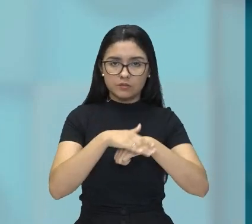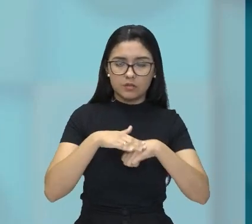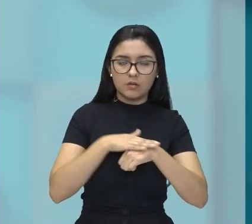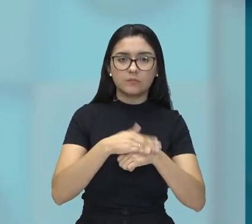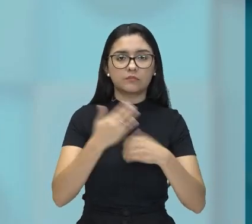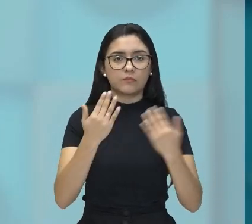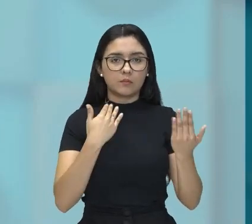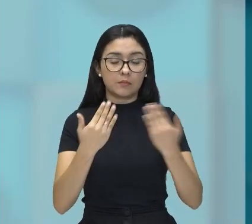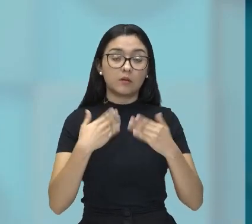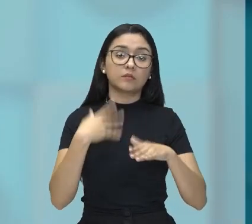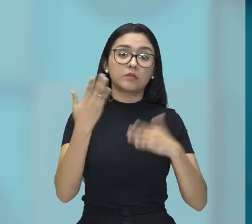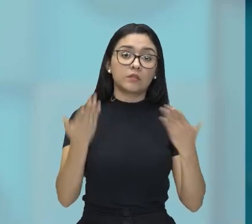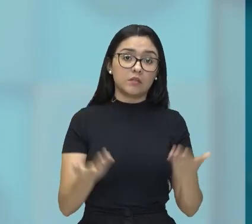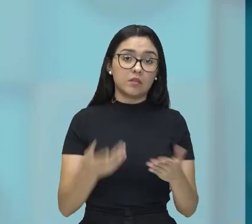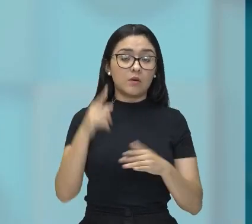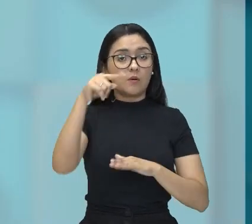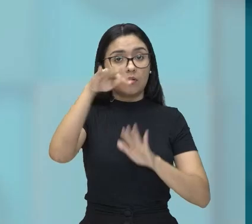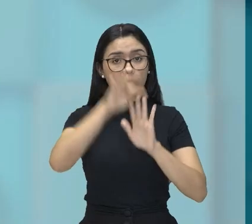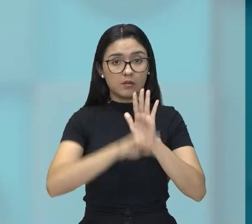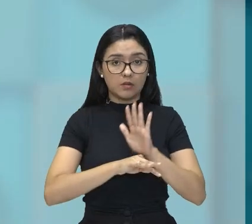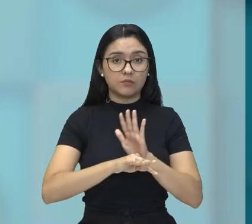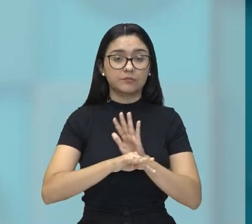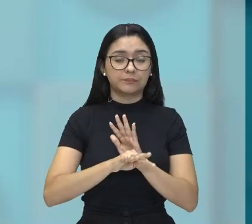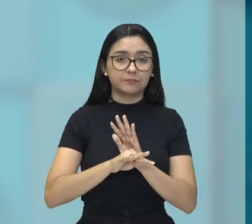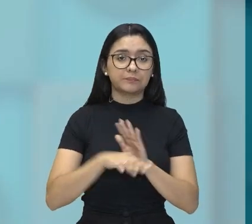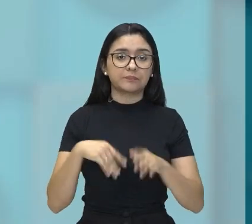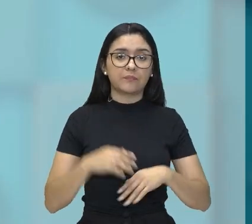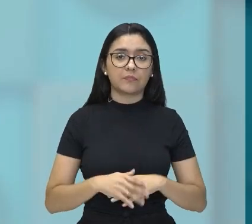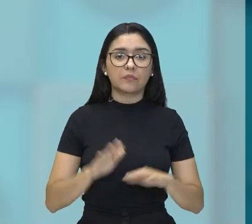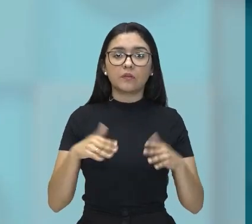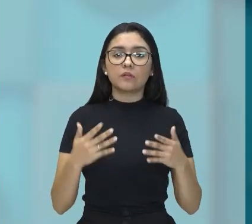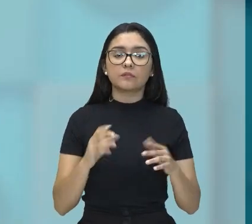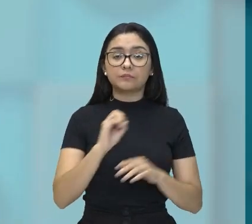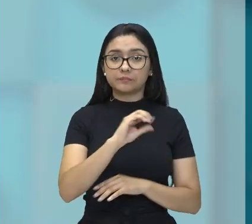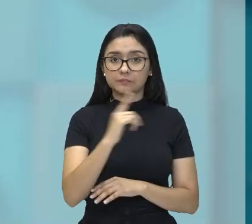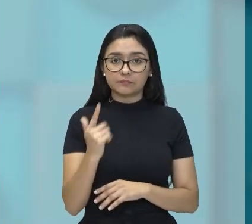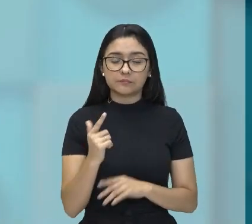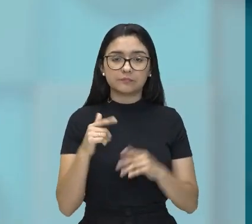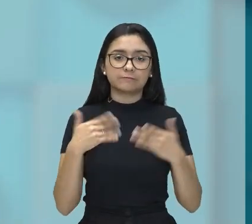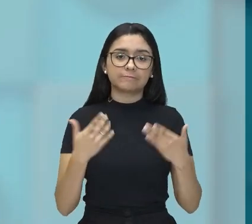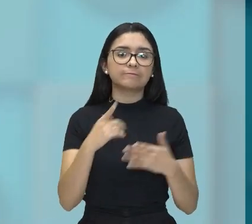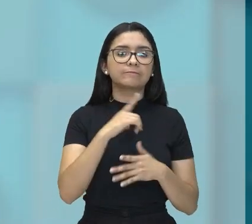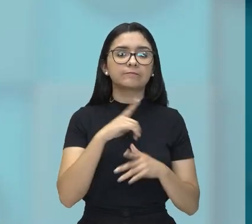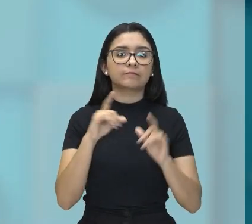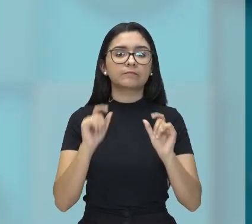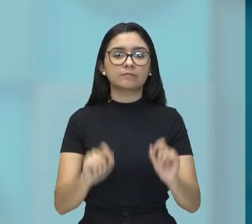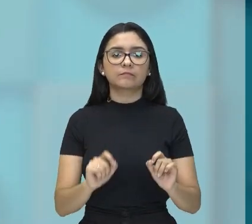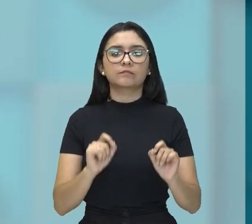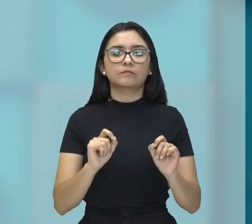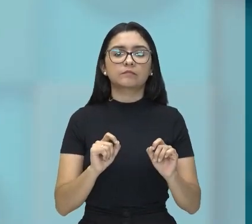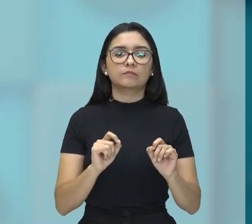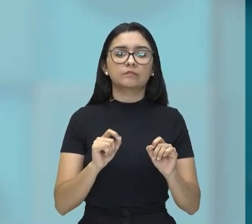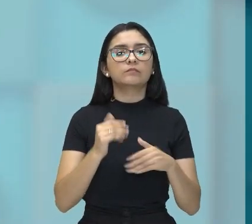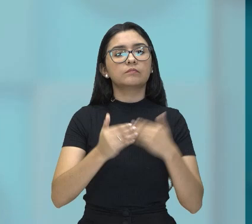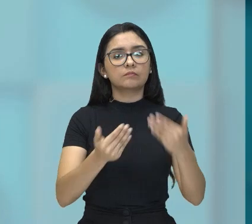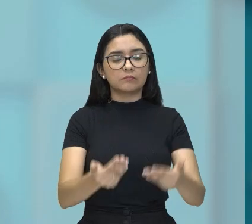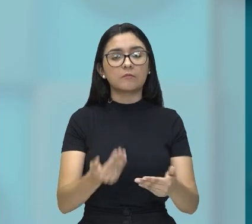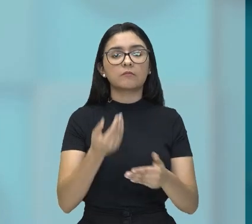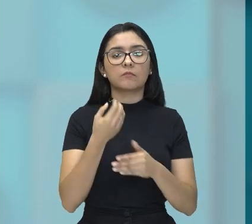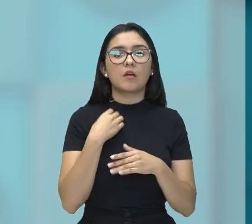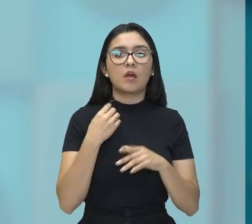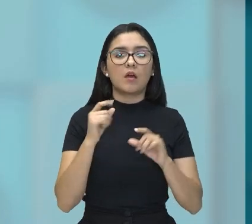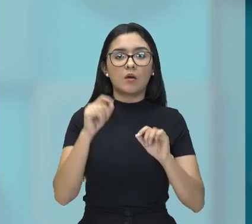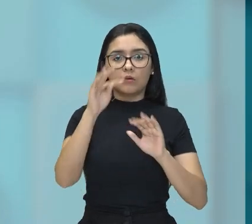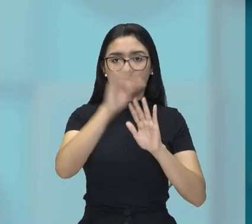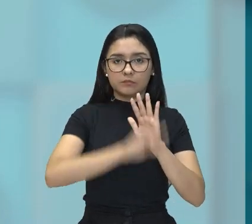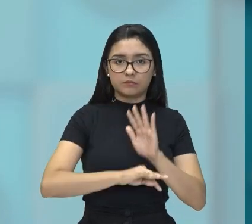conversamos, esse texto ele se desenvolve. E claro, por ter um desenvolvimento, por ser produzido